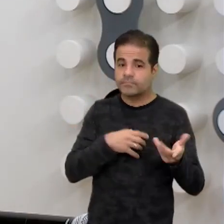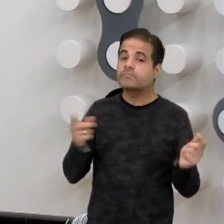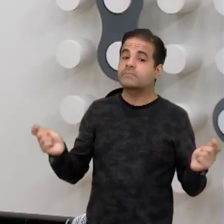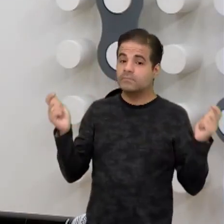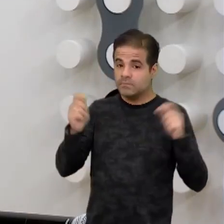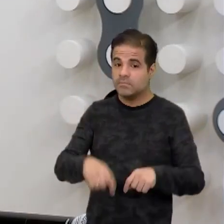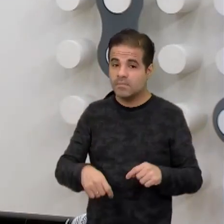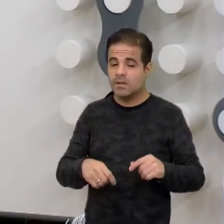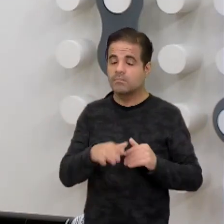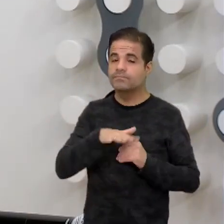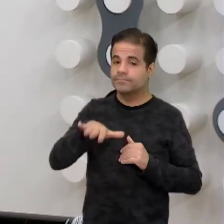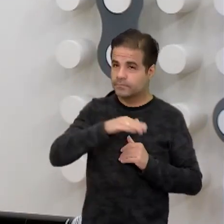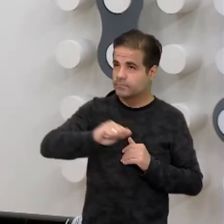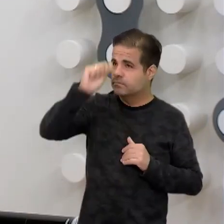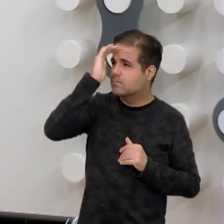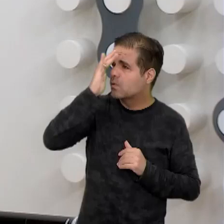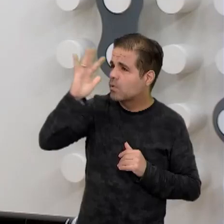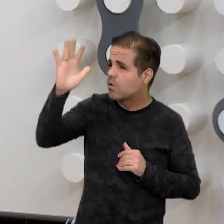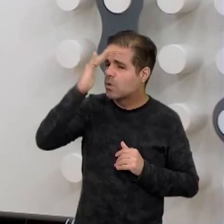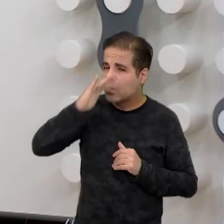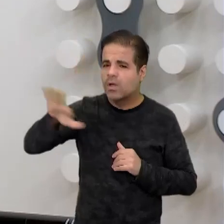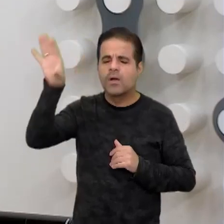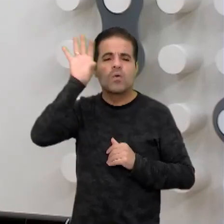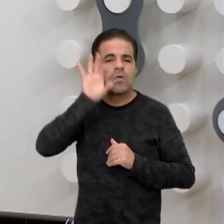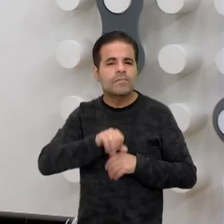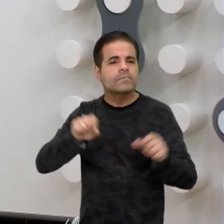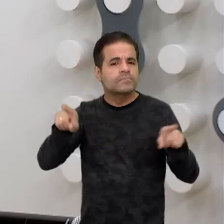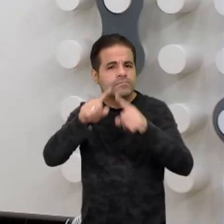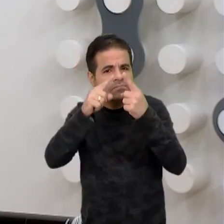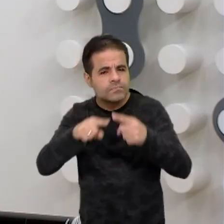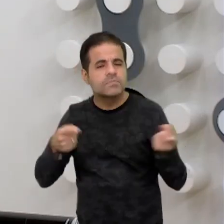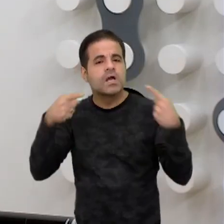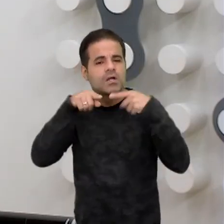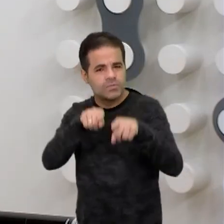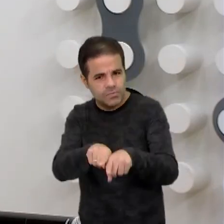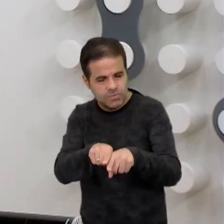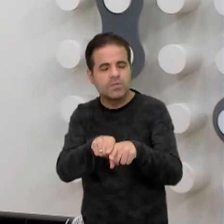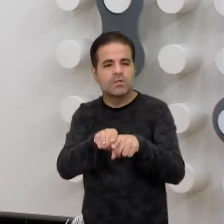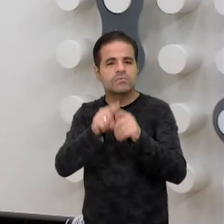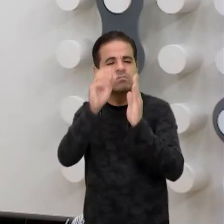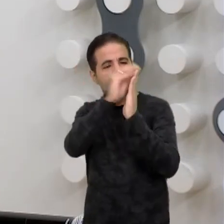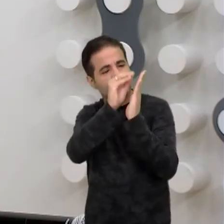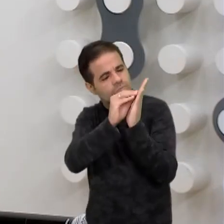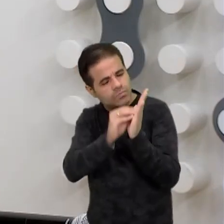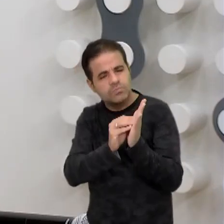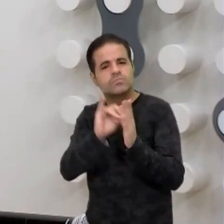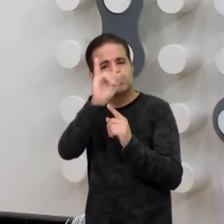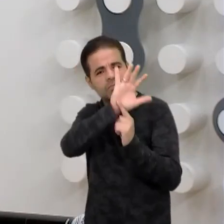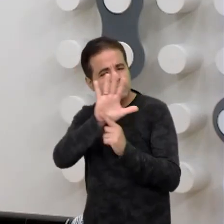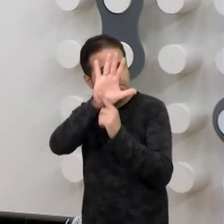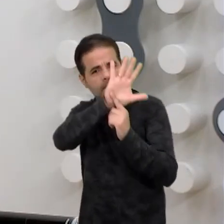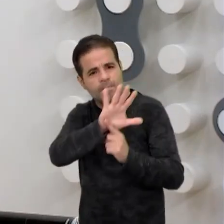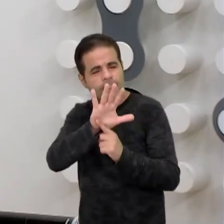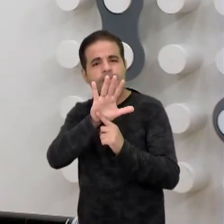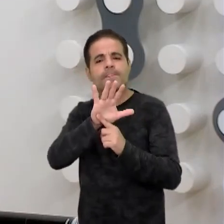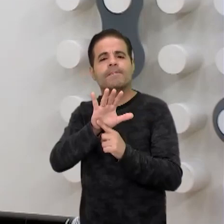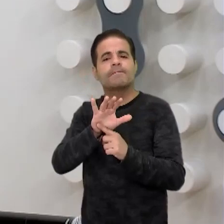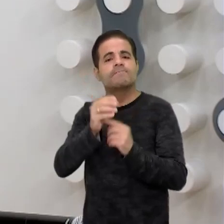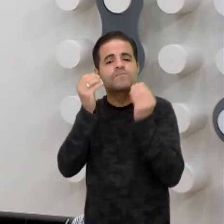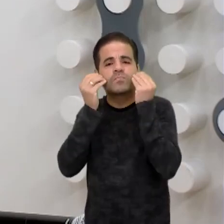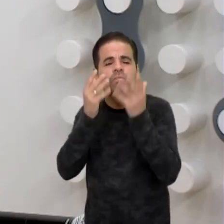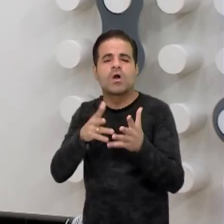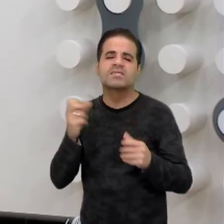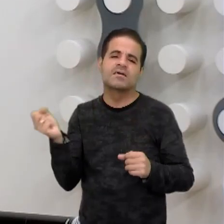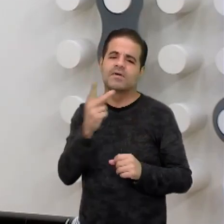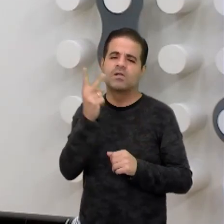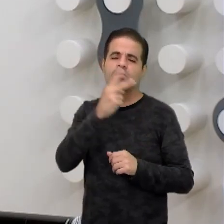condição, né, de pensar, de ouvir a música e associar a um conjunto de imagens que são imagens que expressam um certo